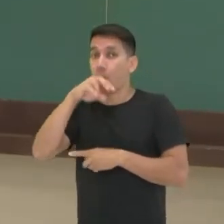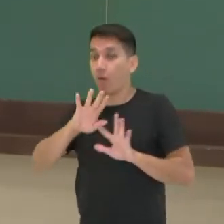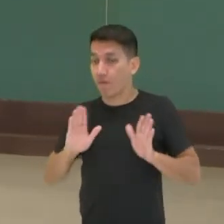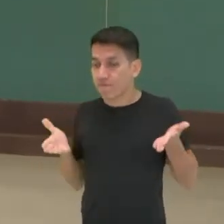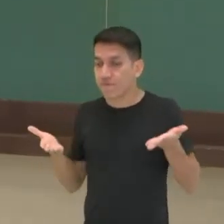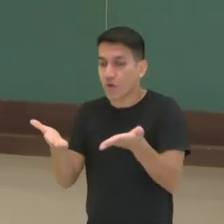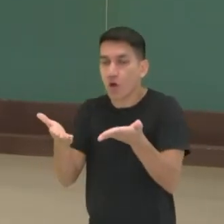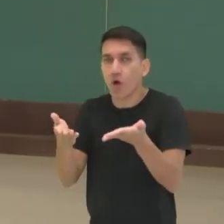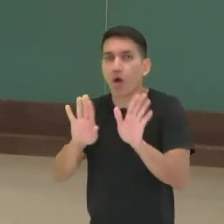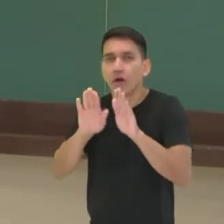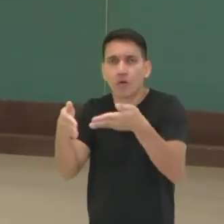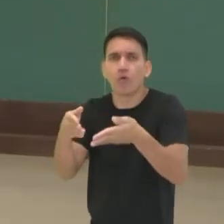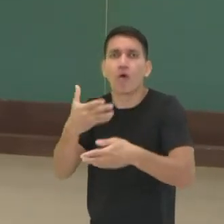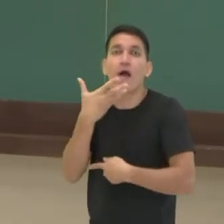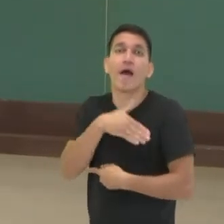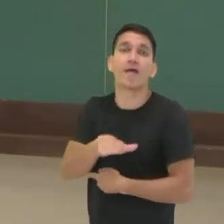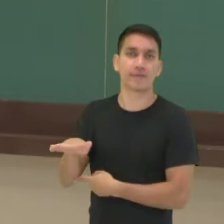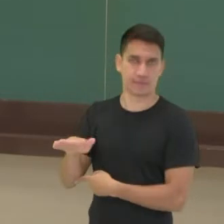público infantil,